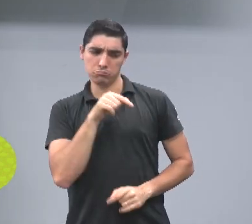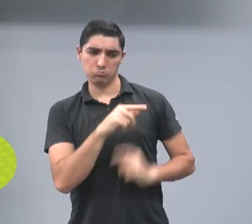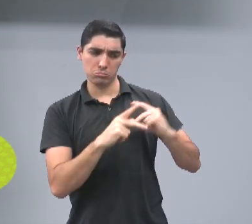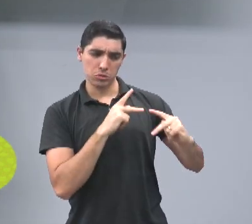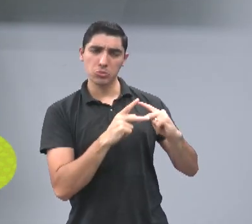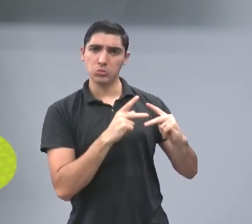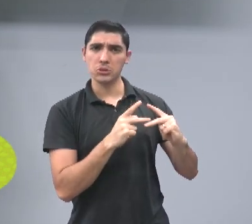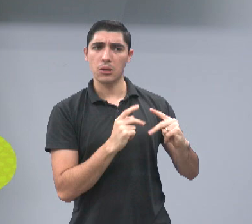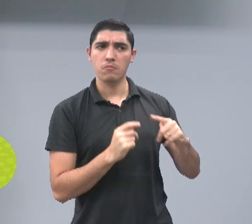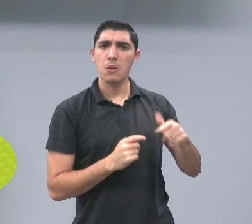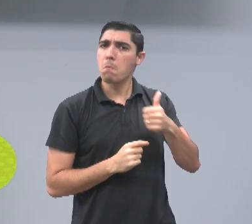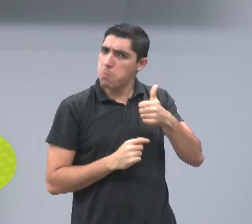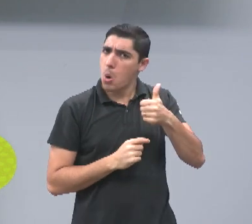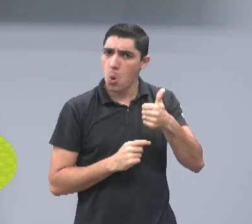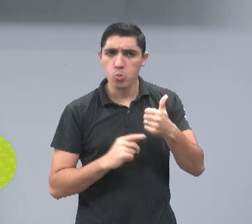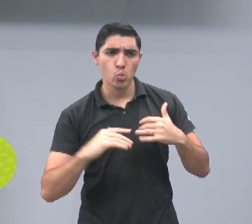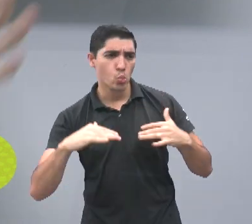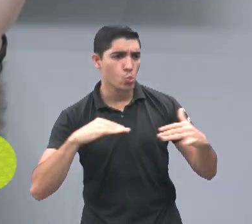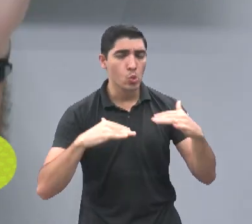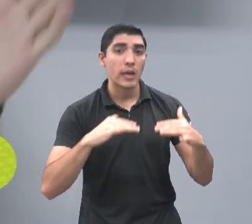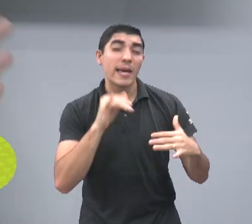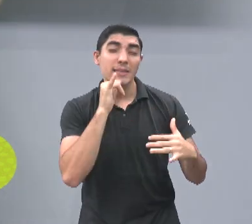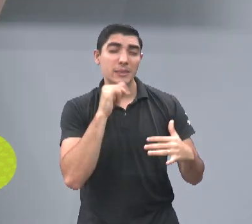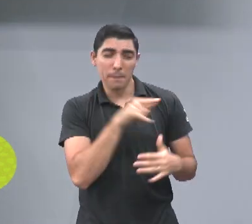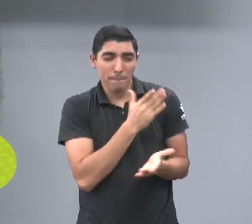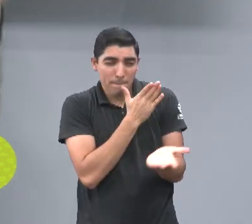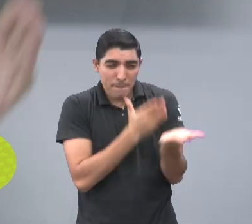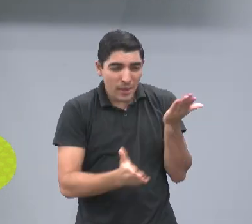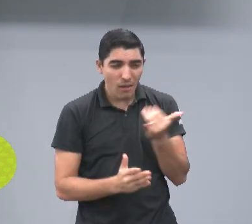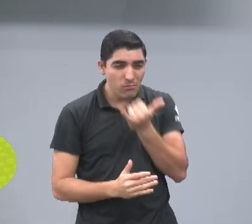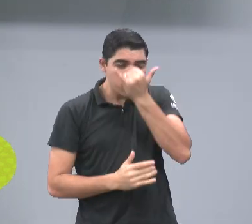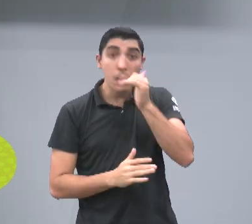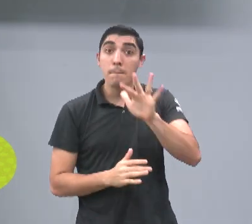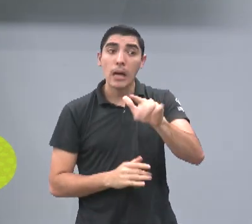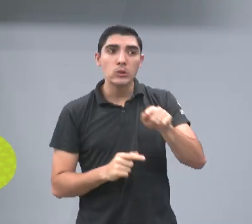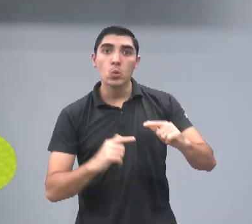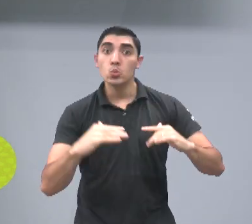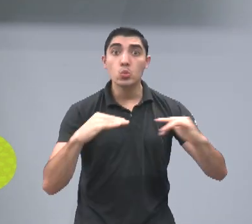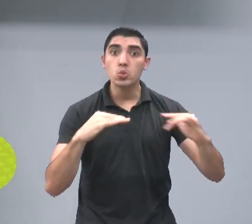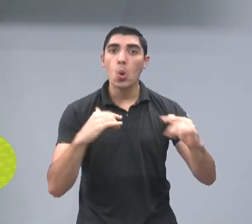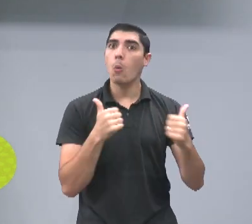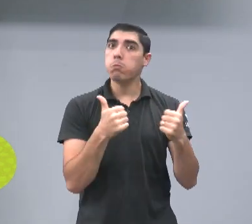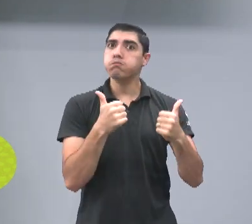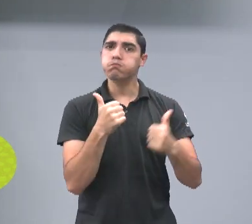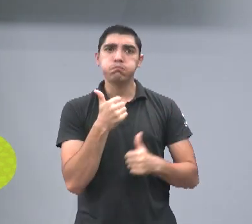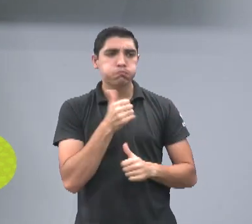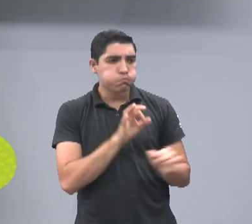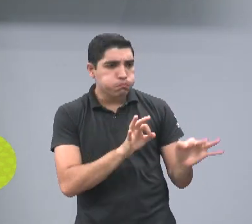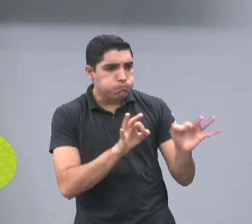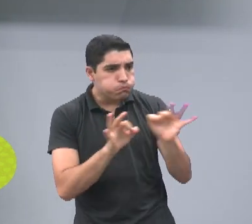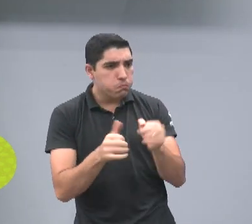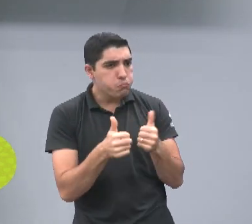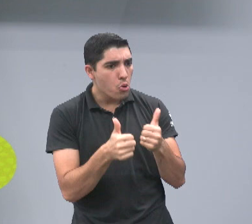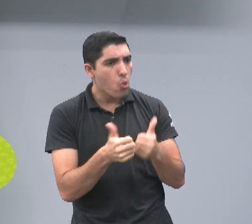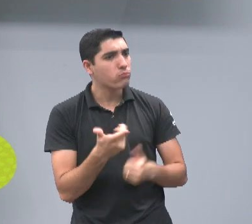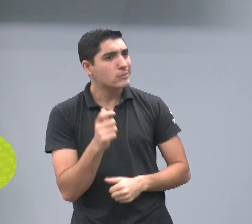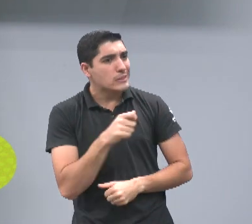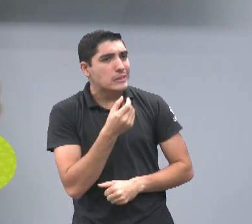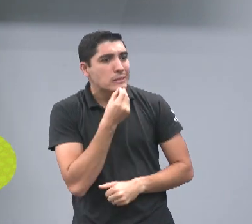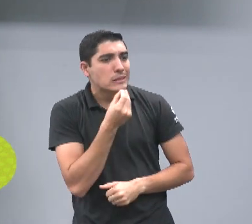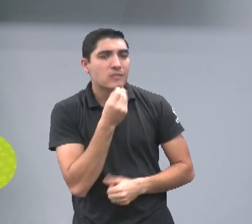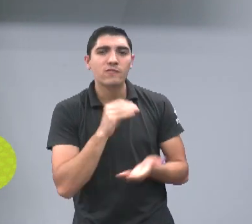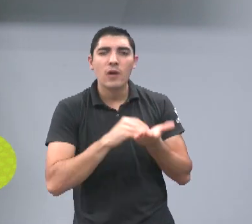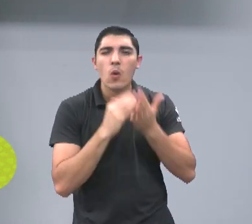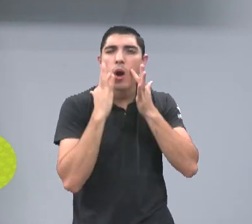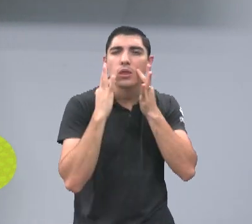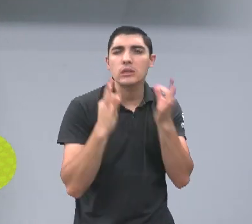bons do que ruins, né? Quando perde, pelo menos principalmente nesse retorno aí, nessa retomada do turno, é porque realmente é o descuido mesmo. Em